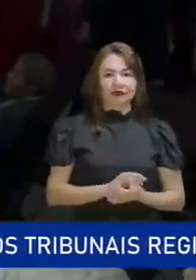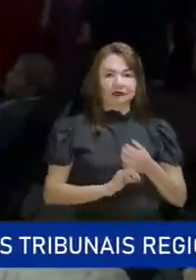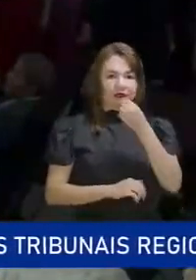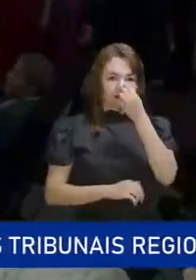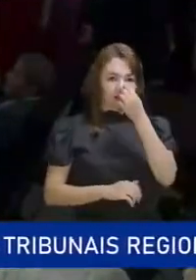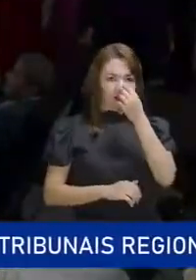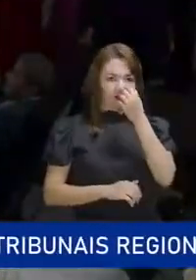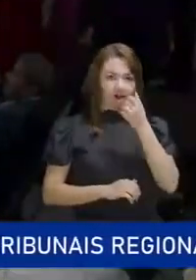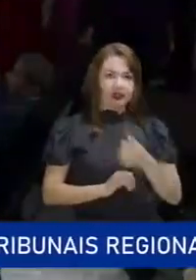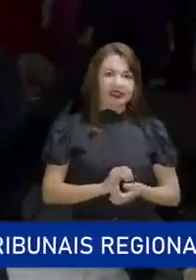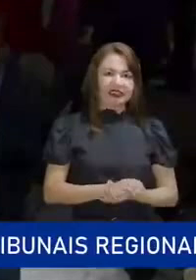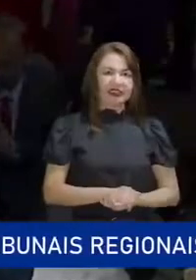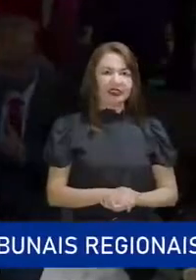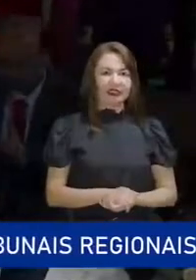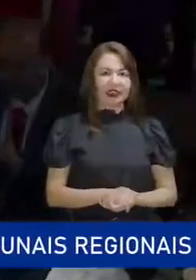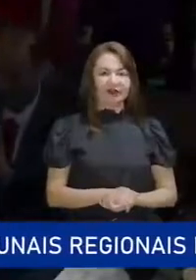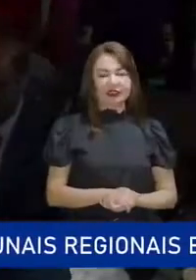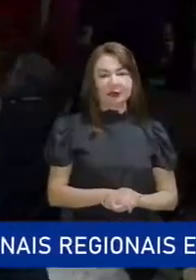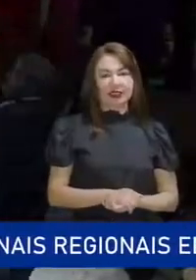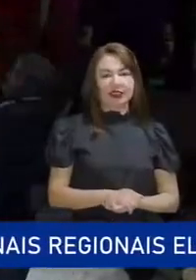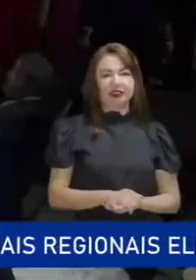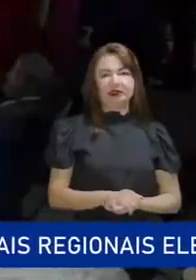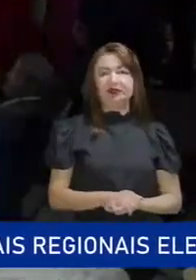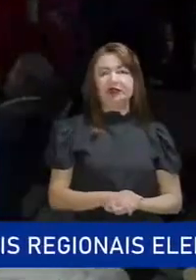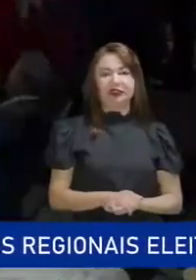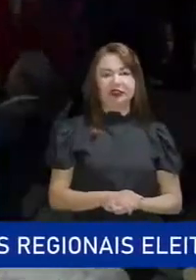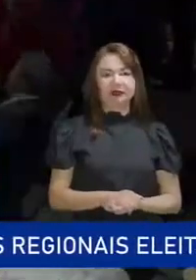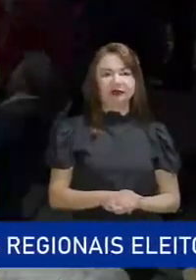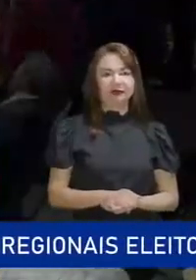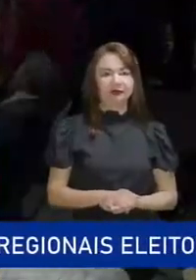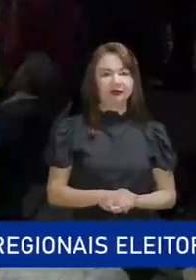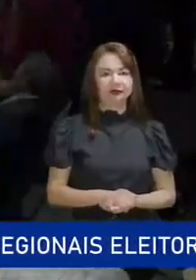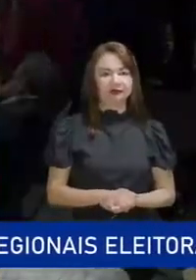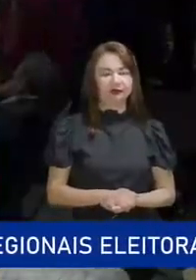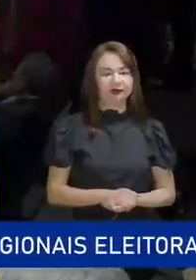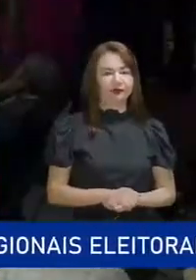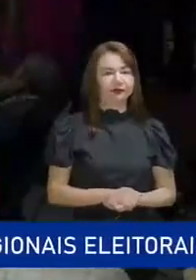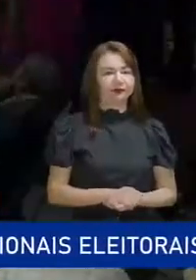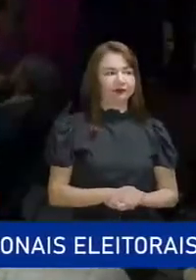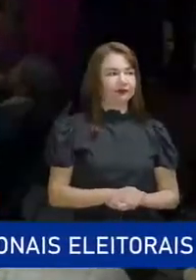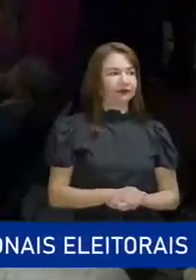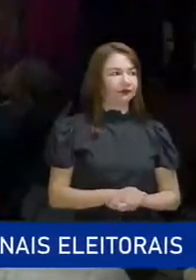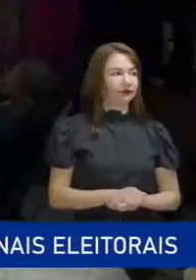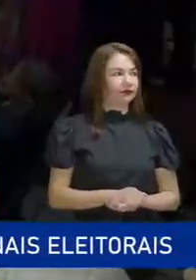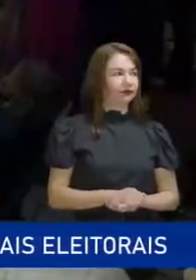Na barra de rolagem inferior, encontro do Colégio de Presidente dos Tribunais Regionais Eleitorais.